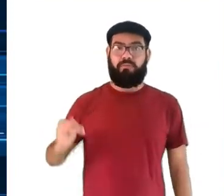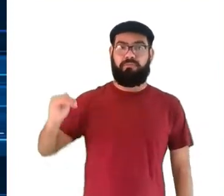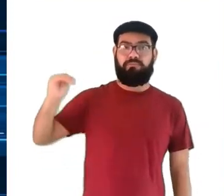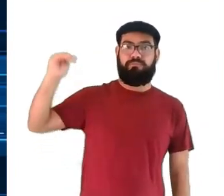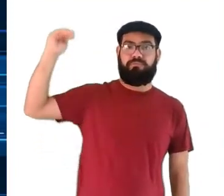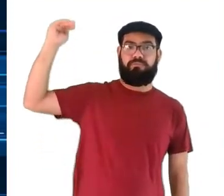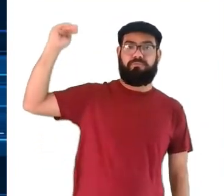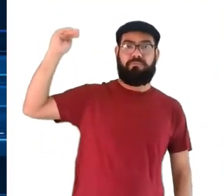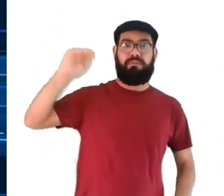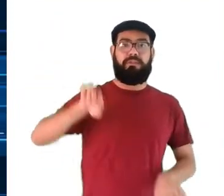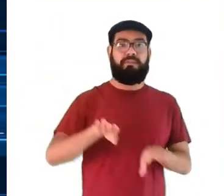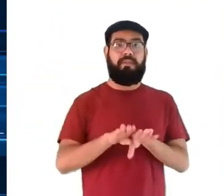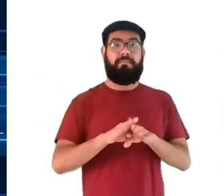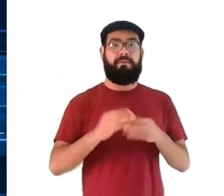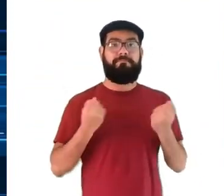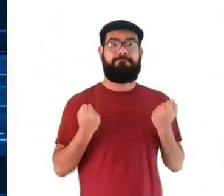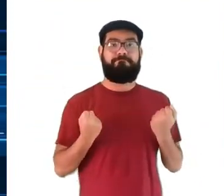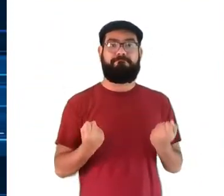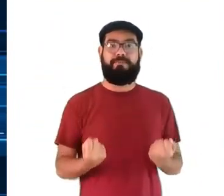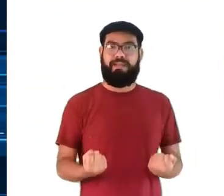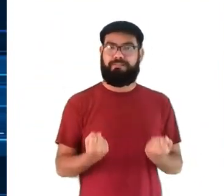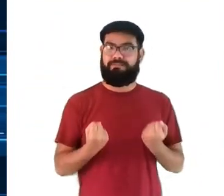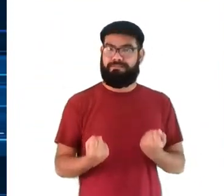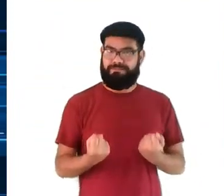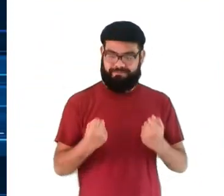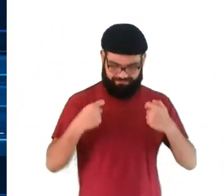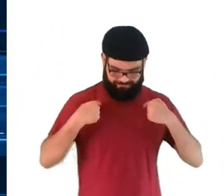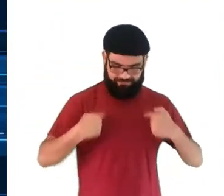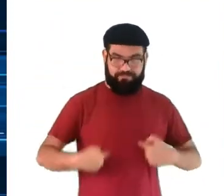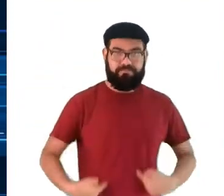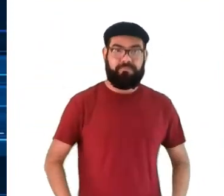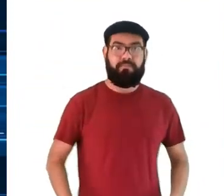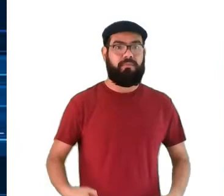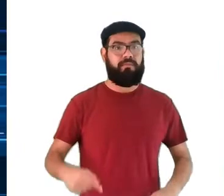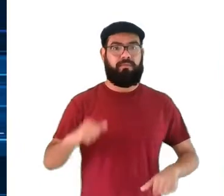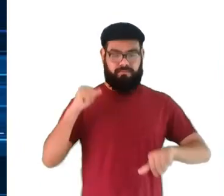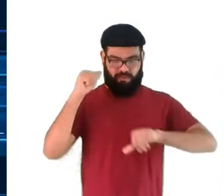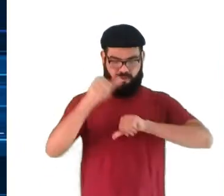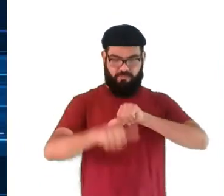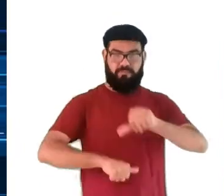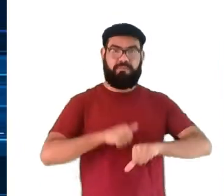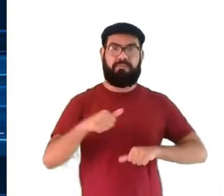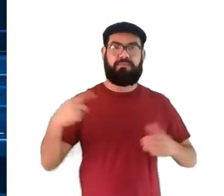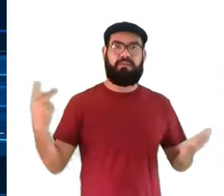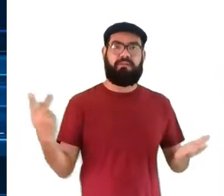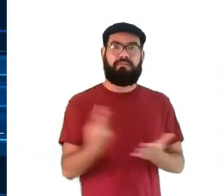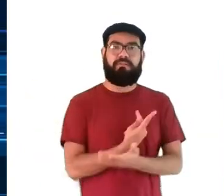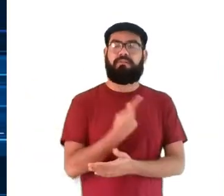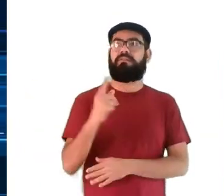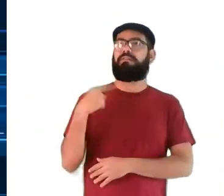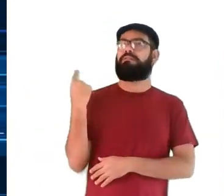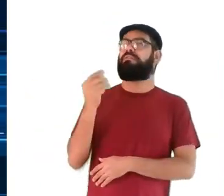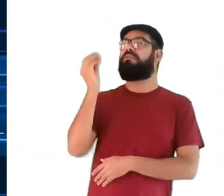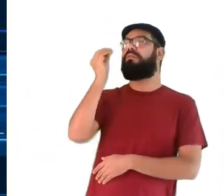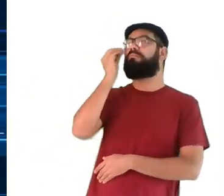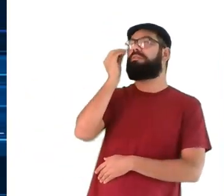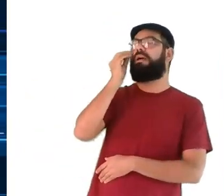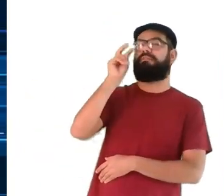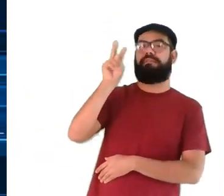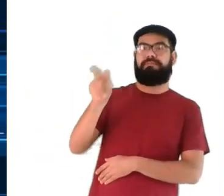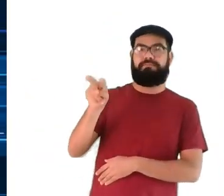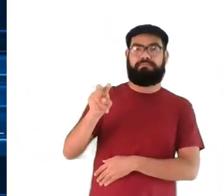peso, certo? Então, essas são mudanças que bem observáveis, que a gente observa,